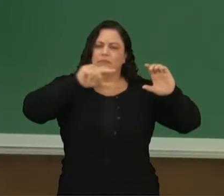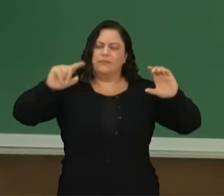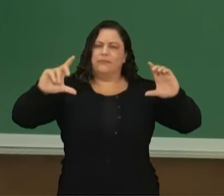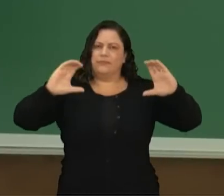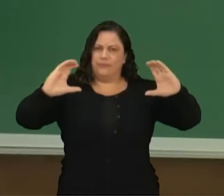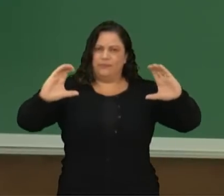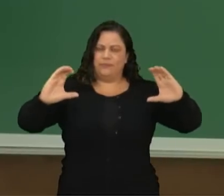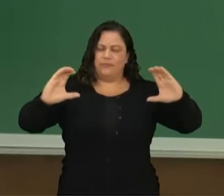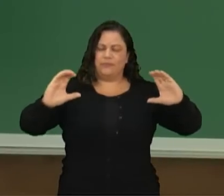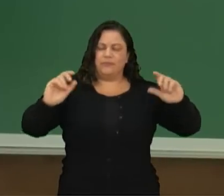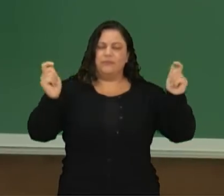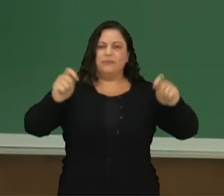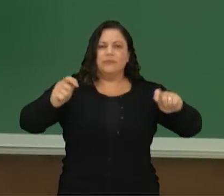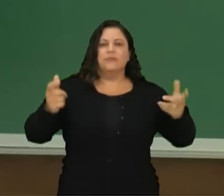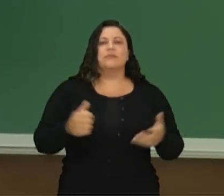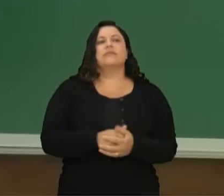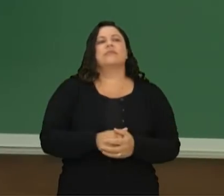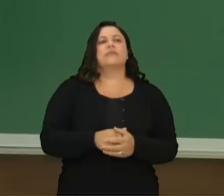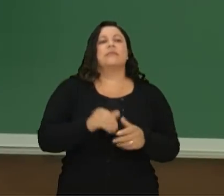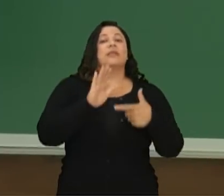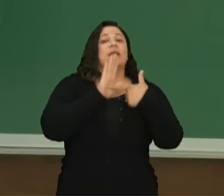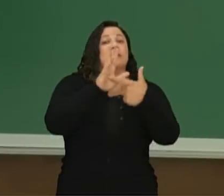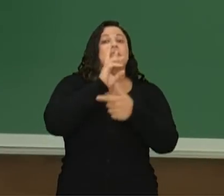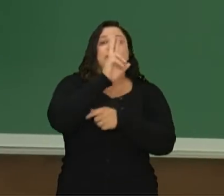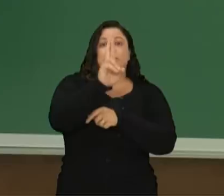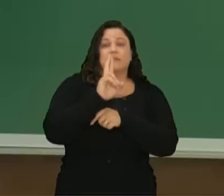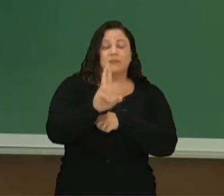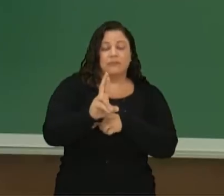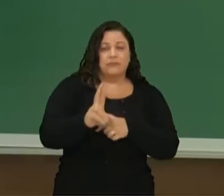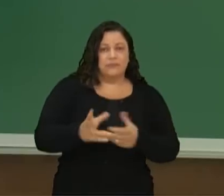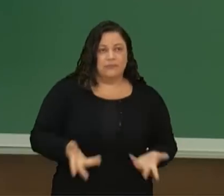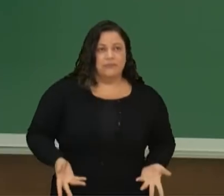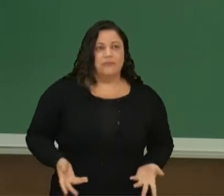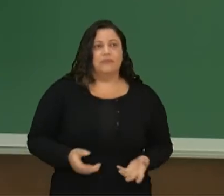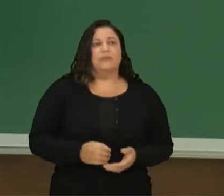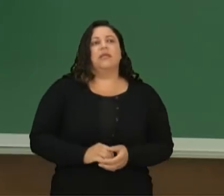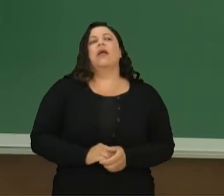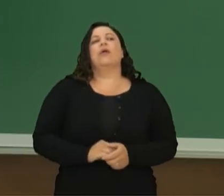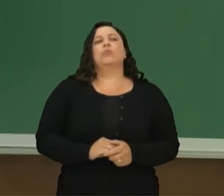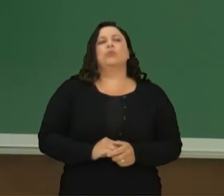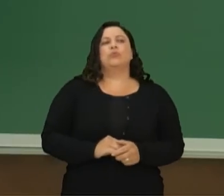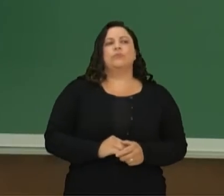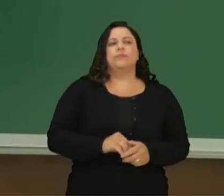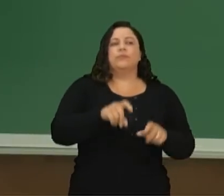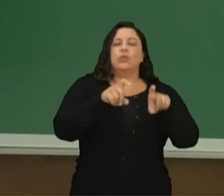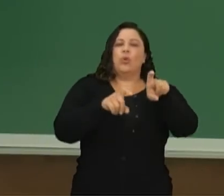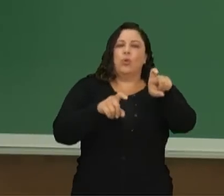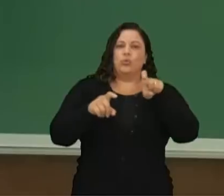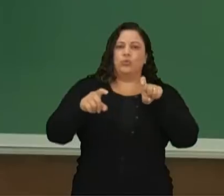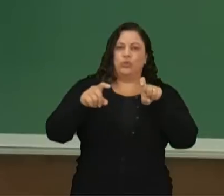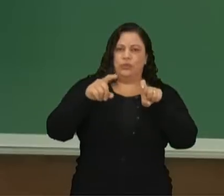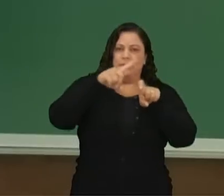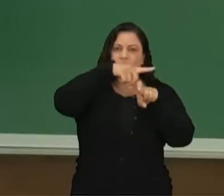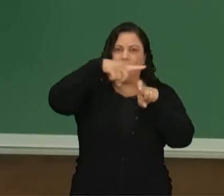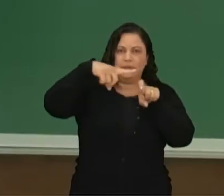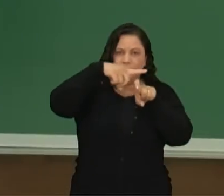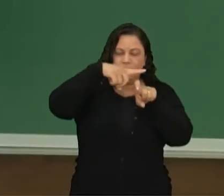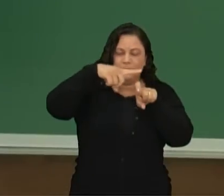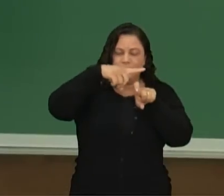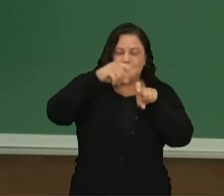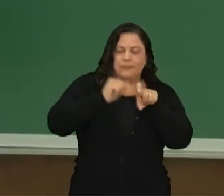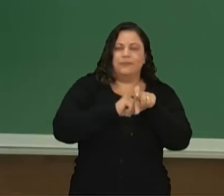para nós resolvermos média ponderada, onde o x barra quer dizer